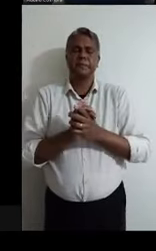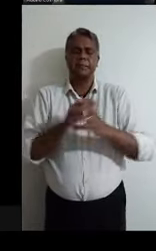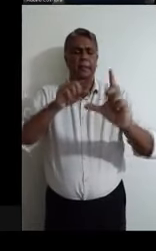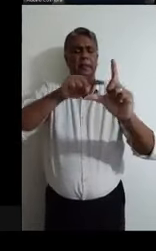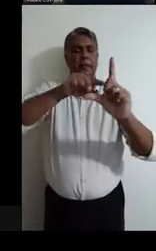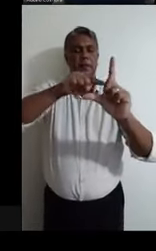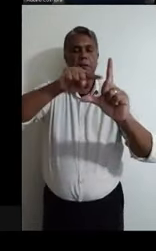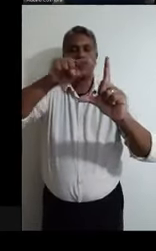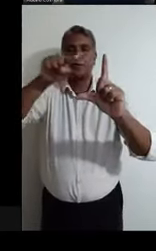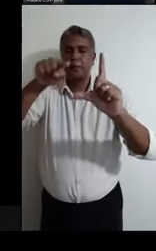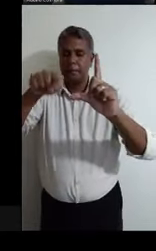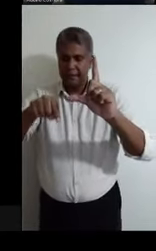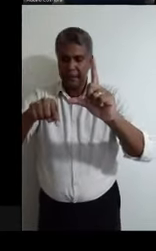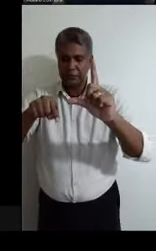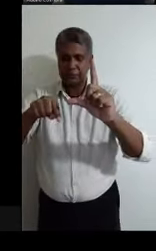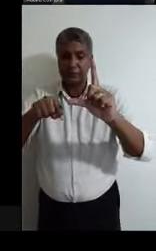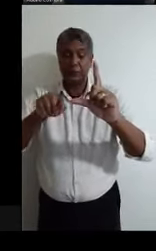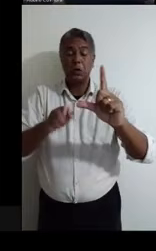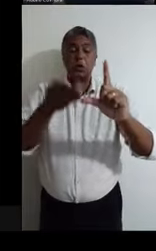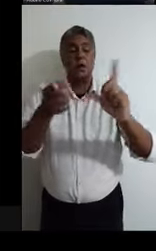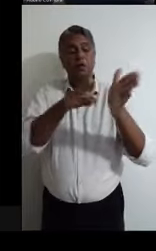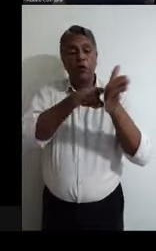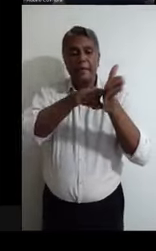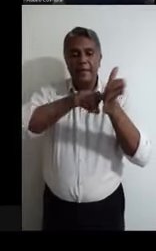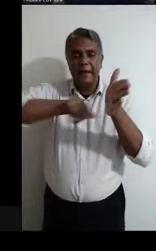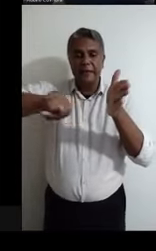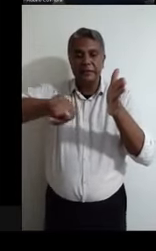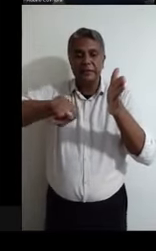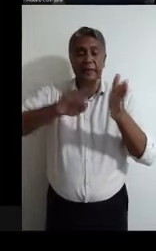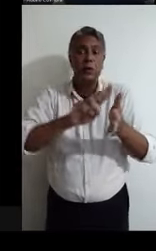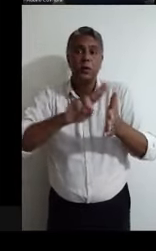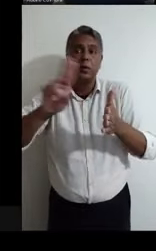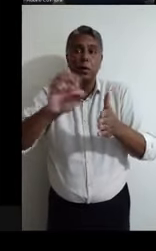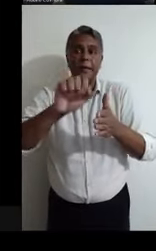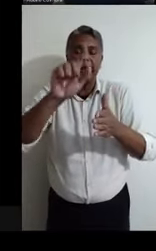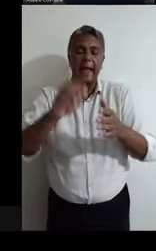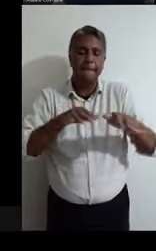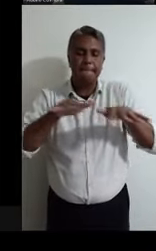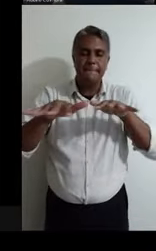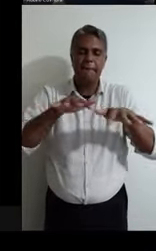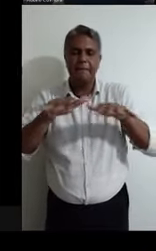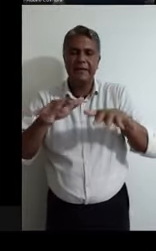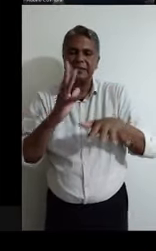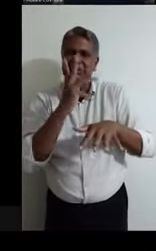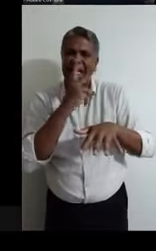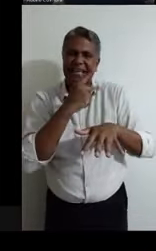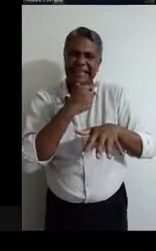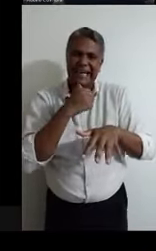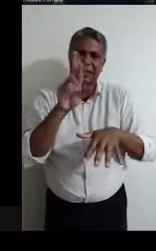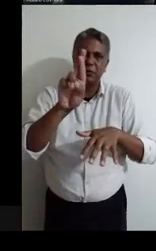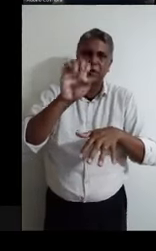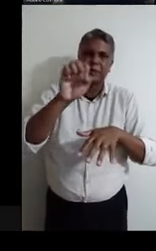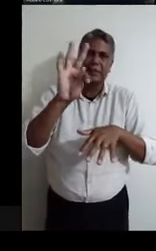ter concavidade para baixo, quando a aceleração for negativa, chamaremos esse movimento de movimento retardado.